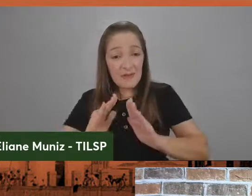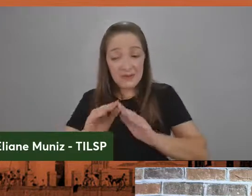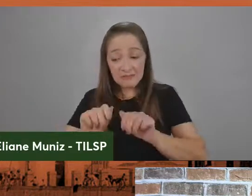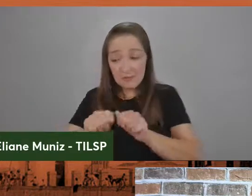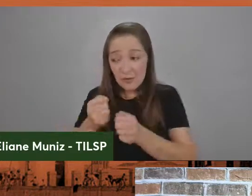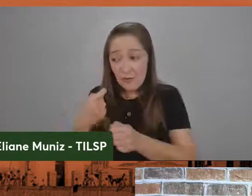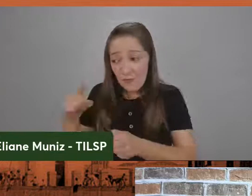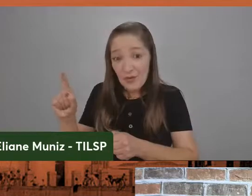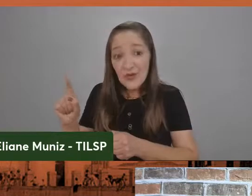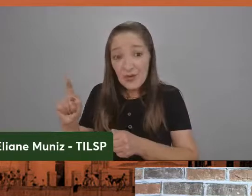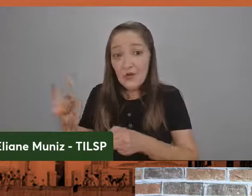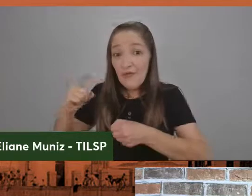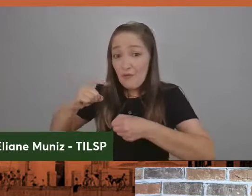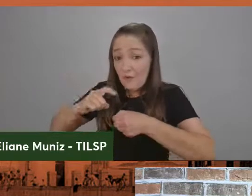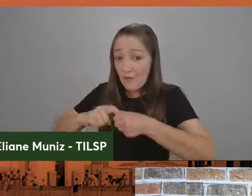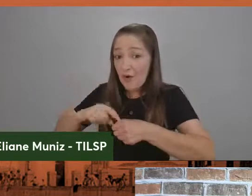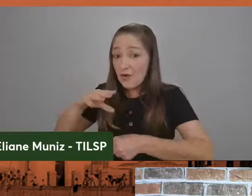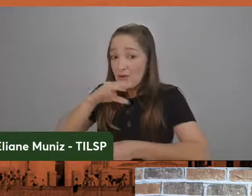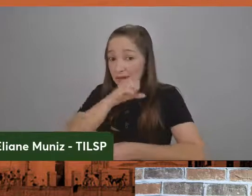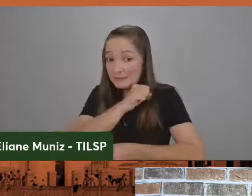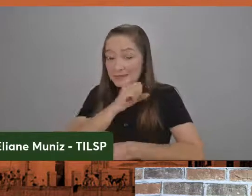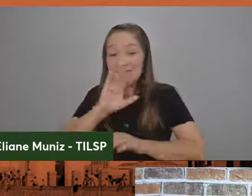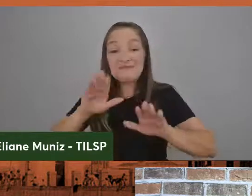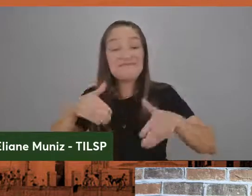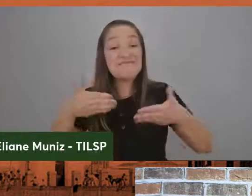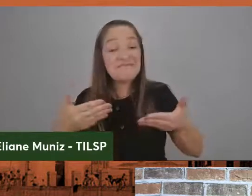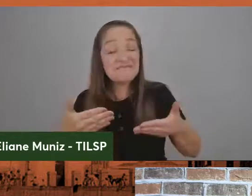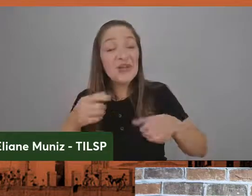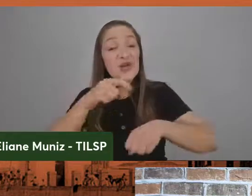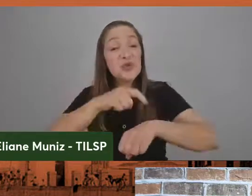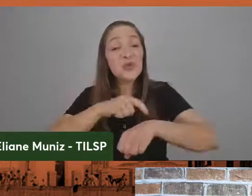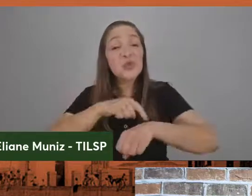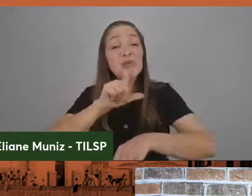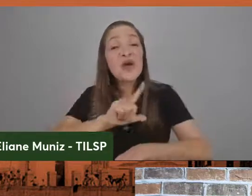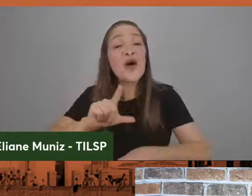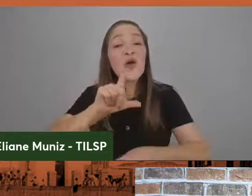Então, vamos dizer que o tempo da literatura